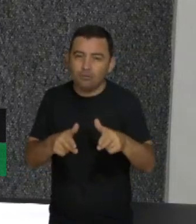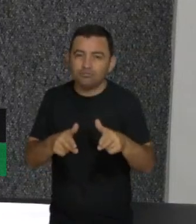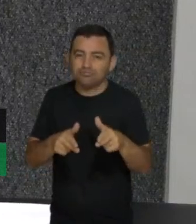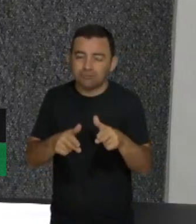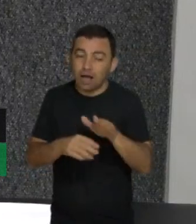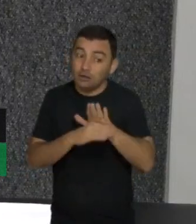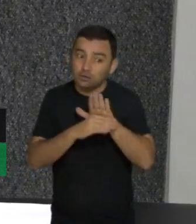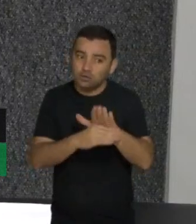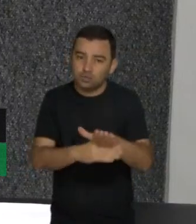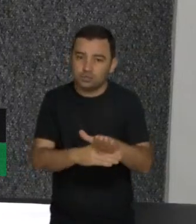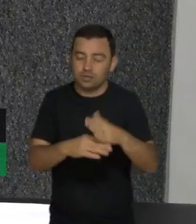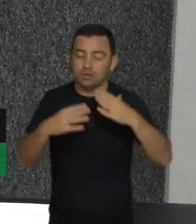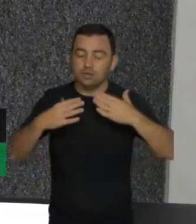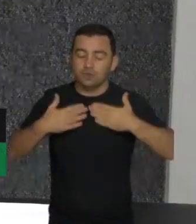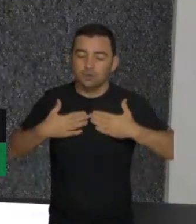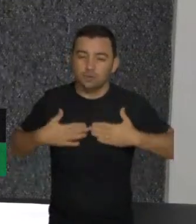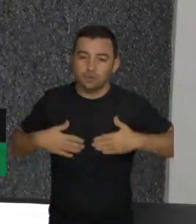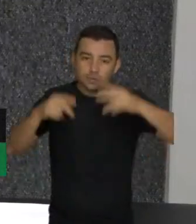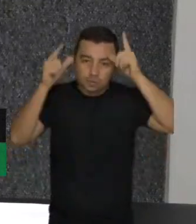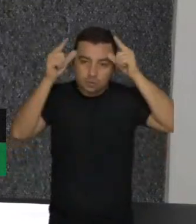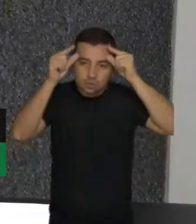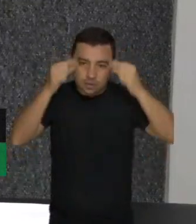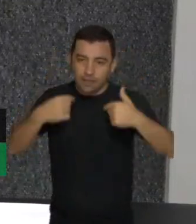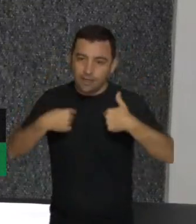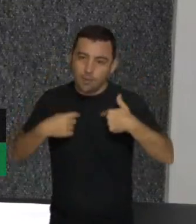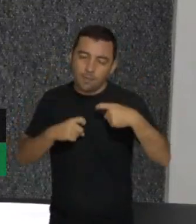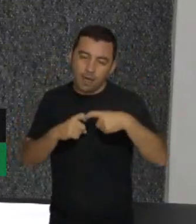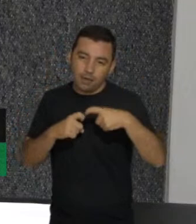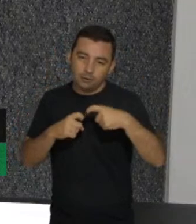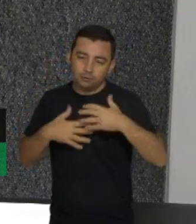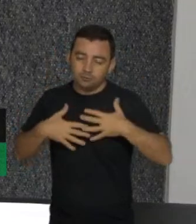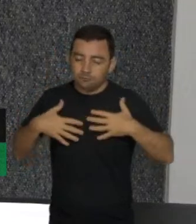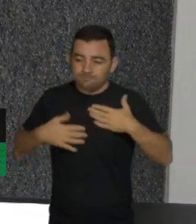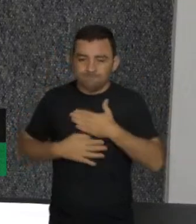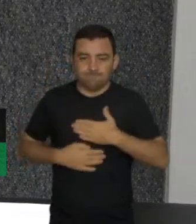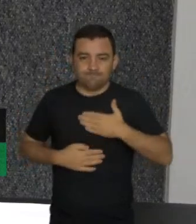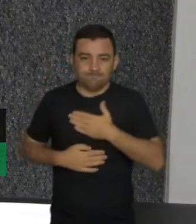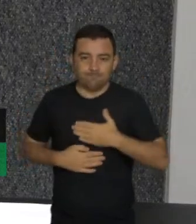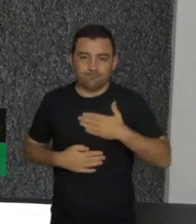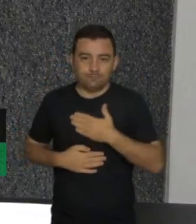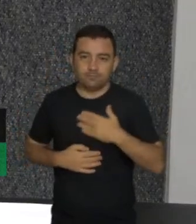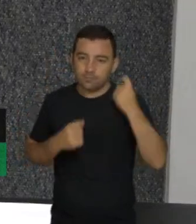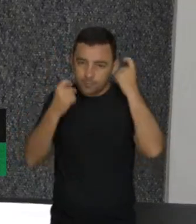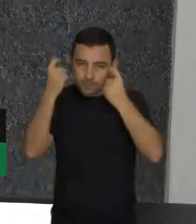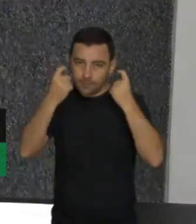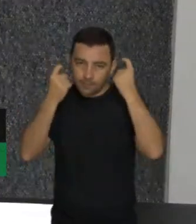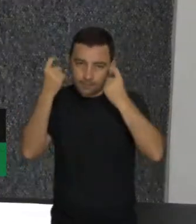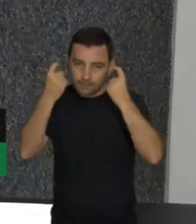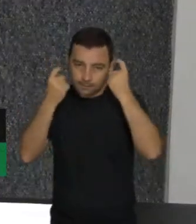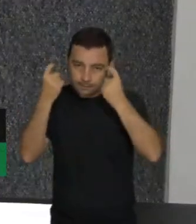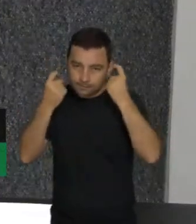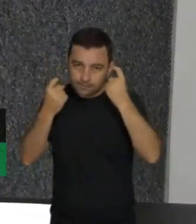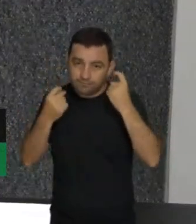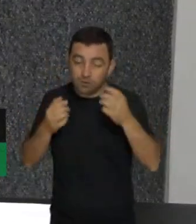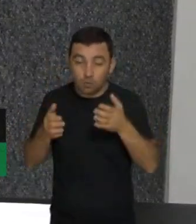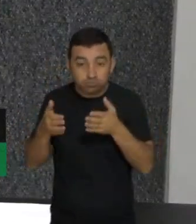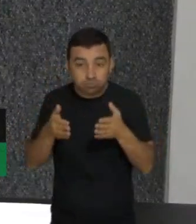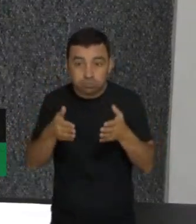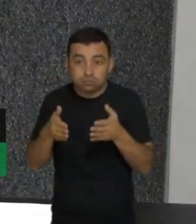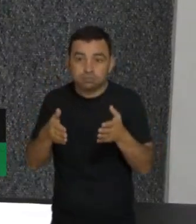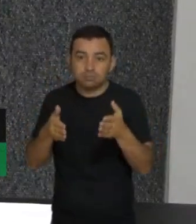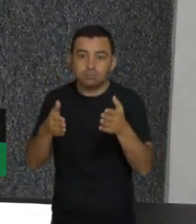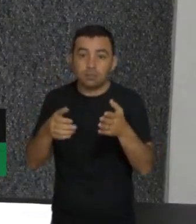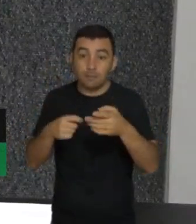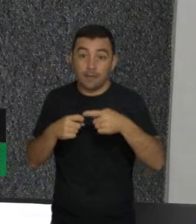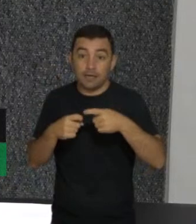fundamental Então como médico eu tenho muito orgulho de ser e me preocupo muito com os rumos que a